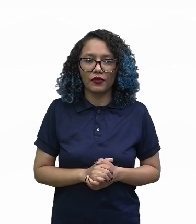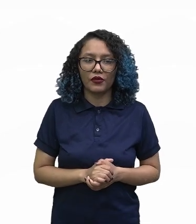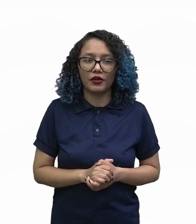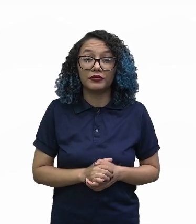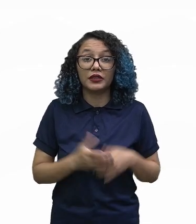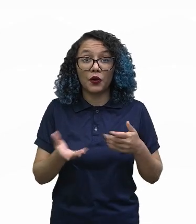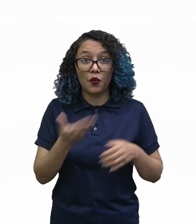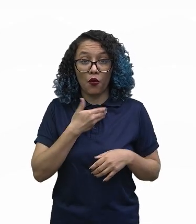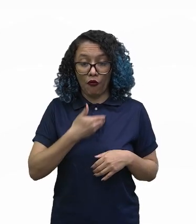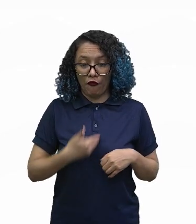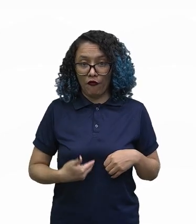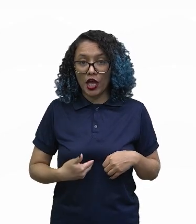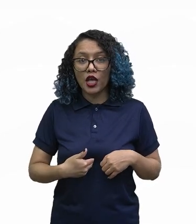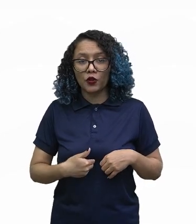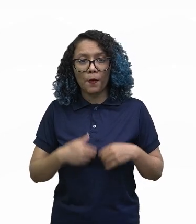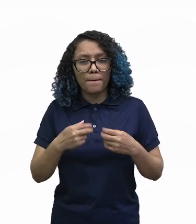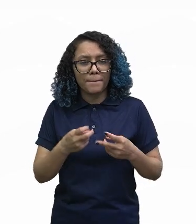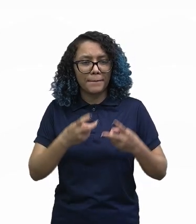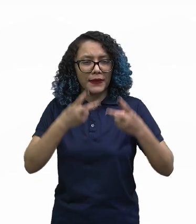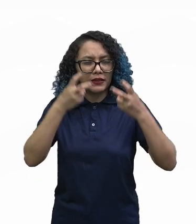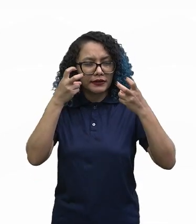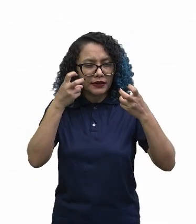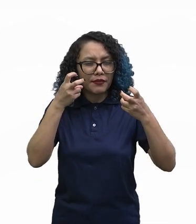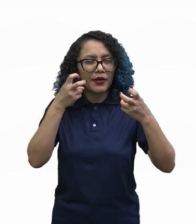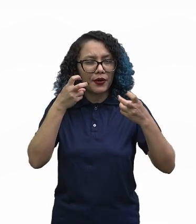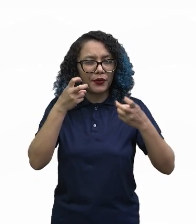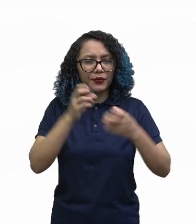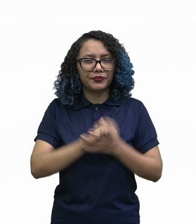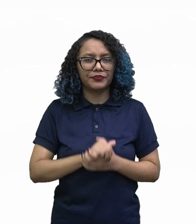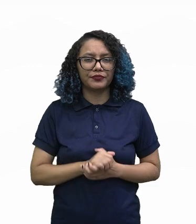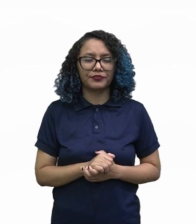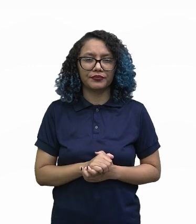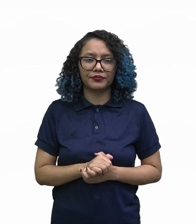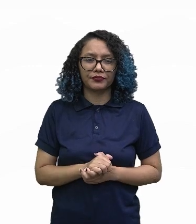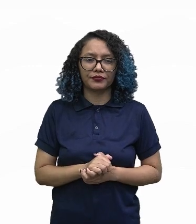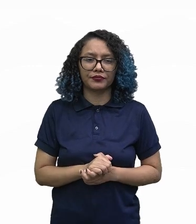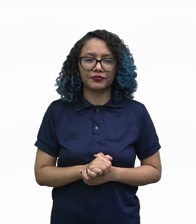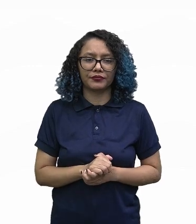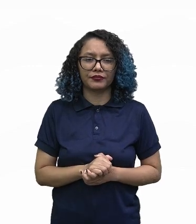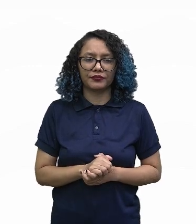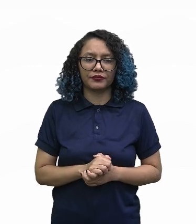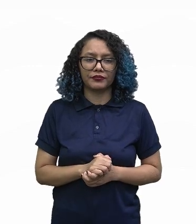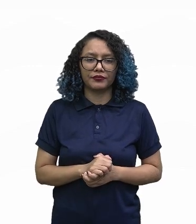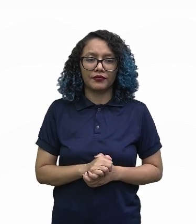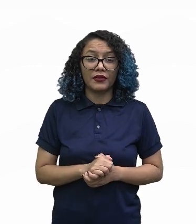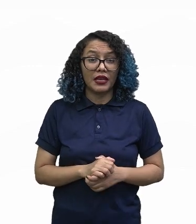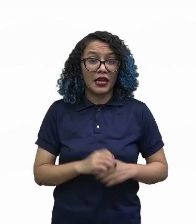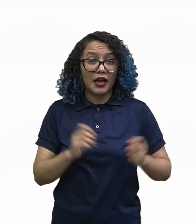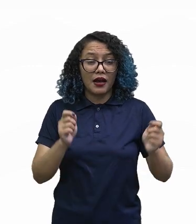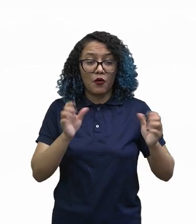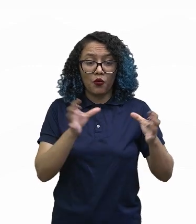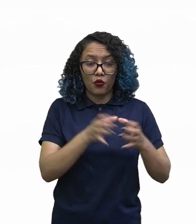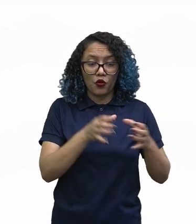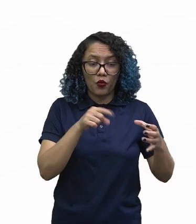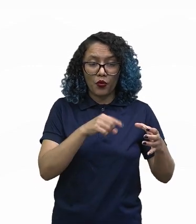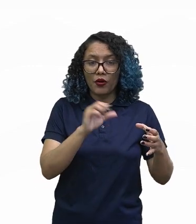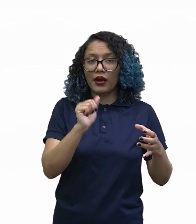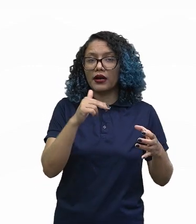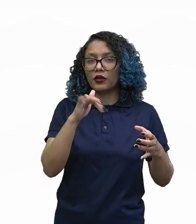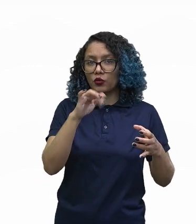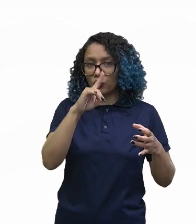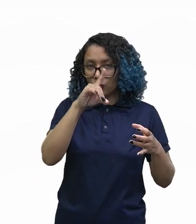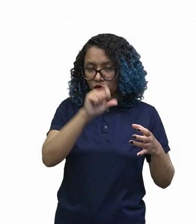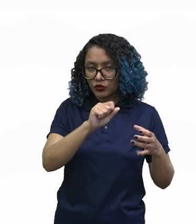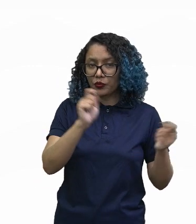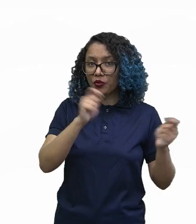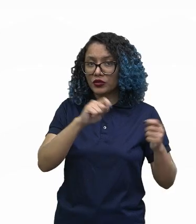Arraial de Canudos, né, como uma tentativa de reaver a monarquia, tá? E dentro desse